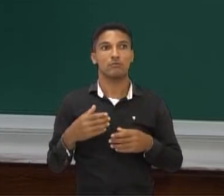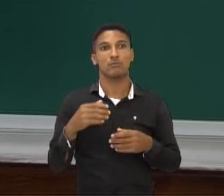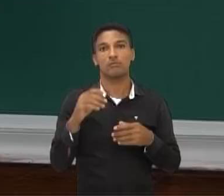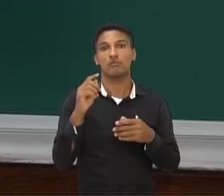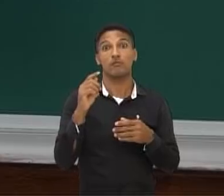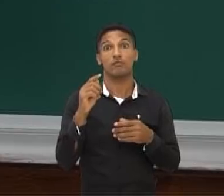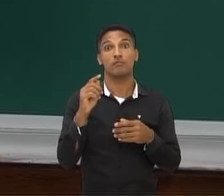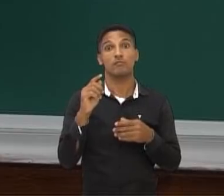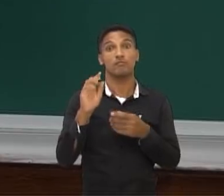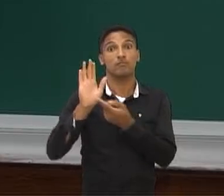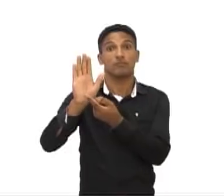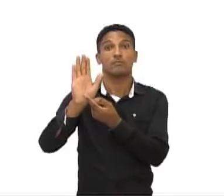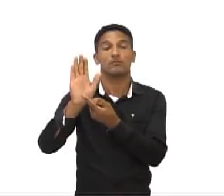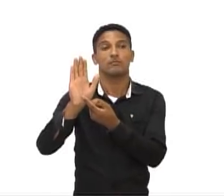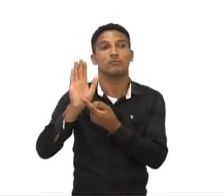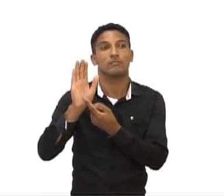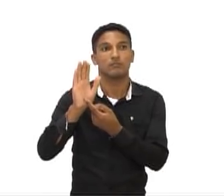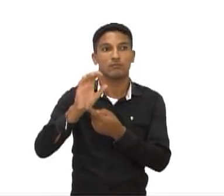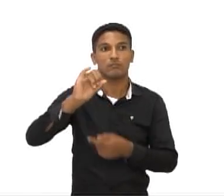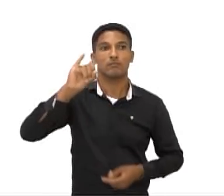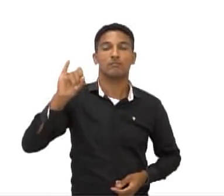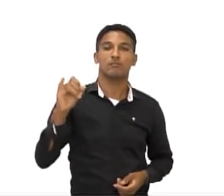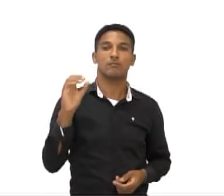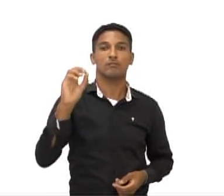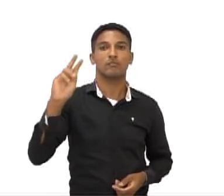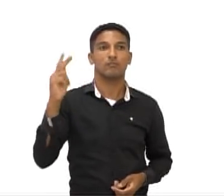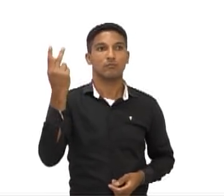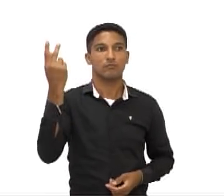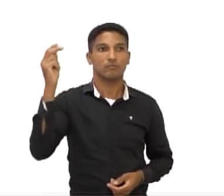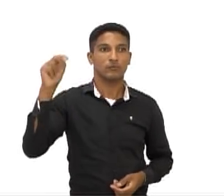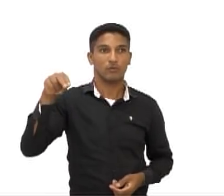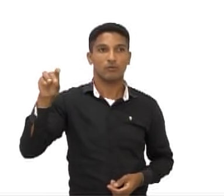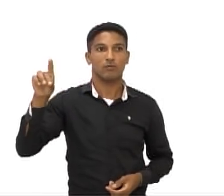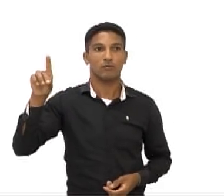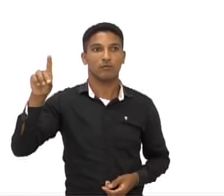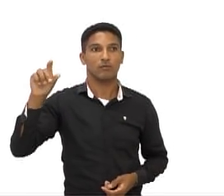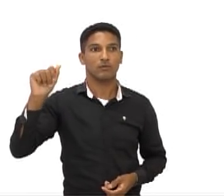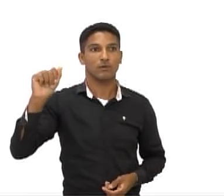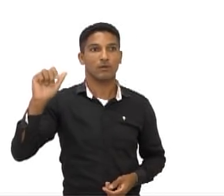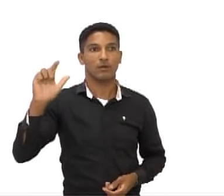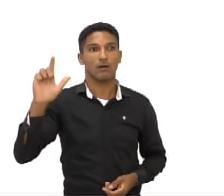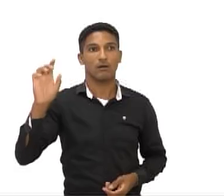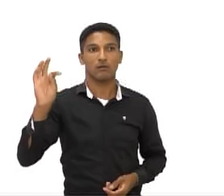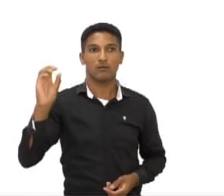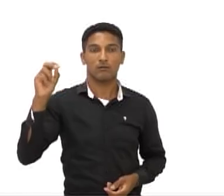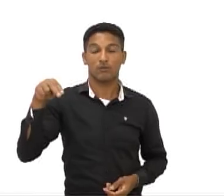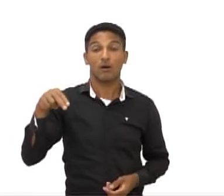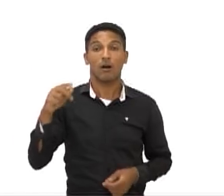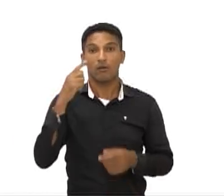Eu apresento aos senhores e senhoritas o John Dalton. Dalton, olha só a época,